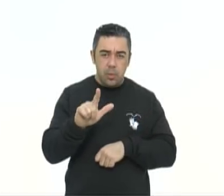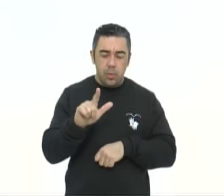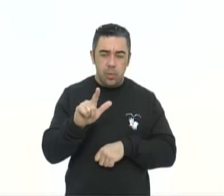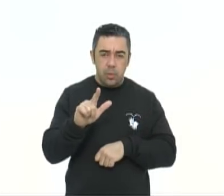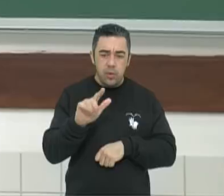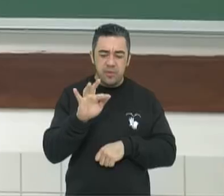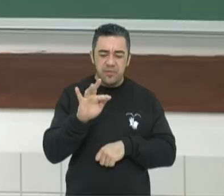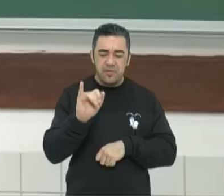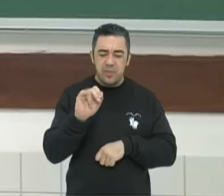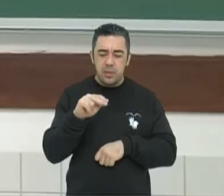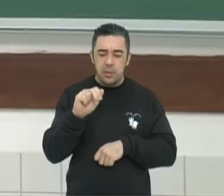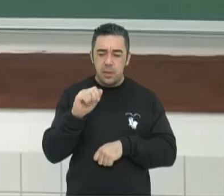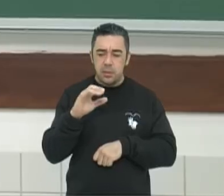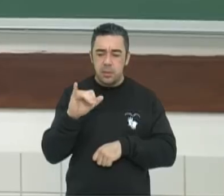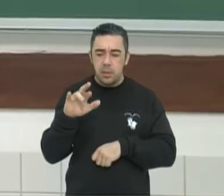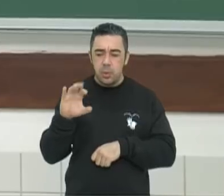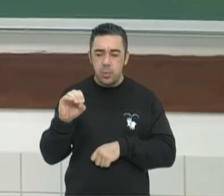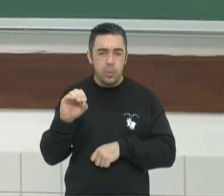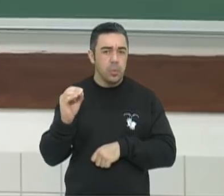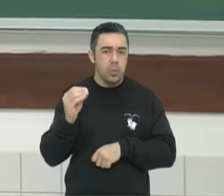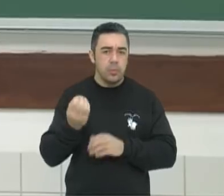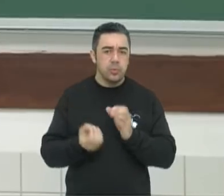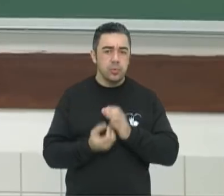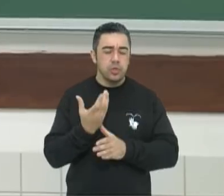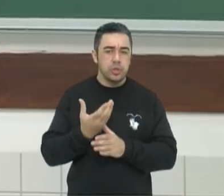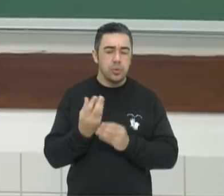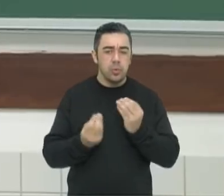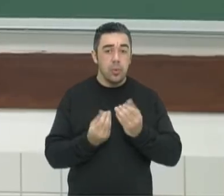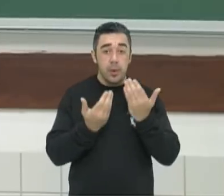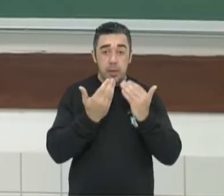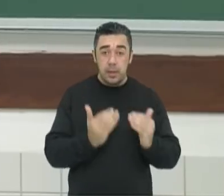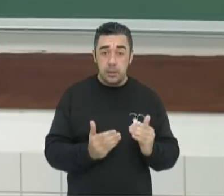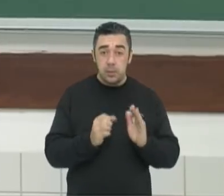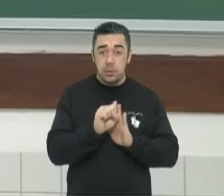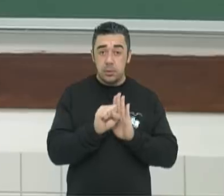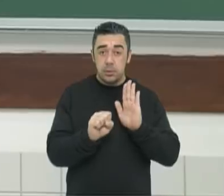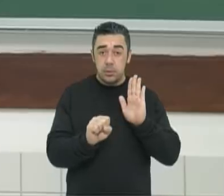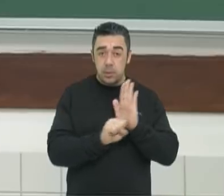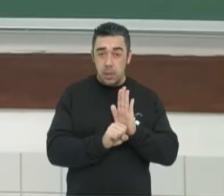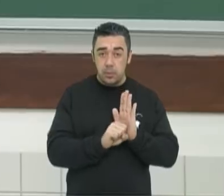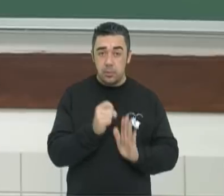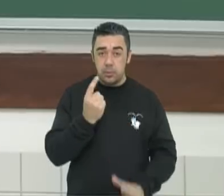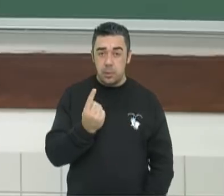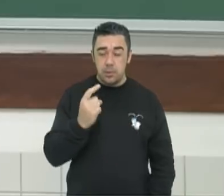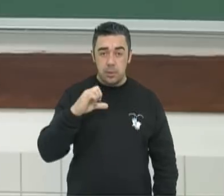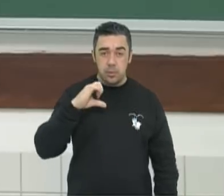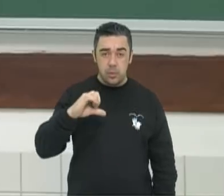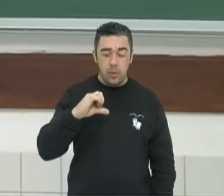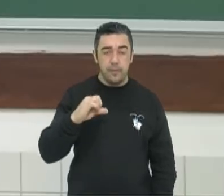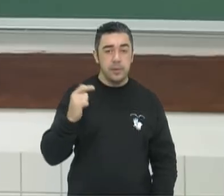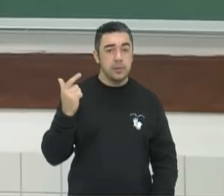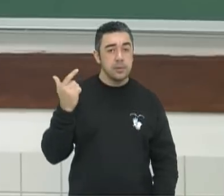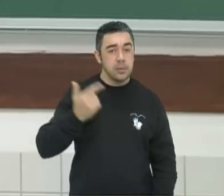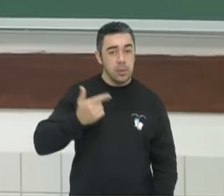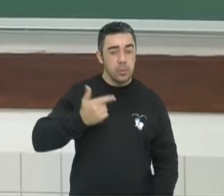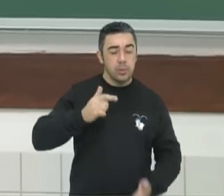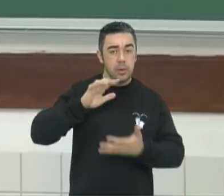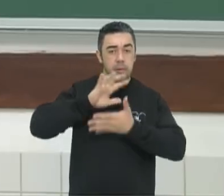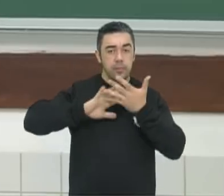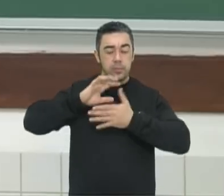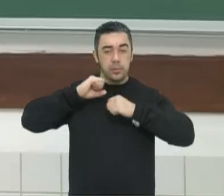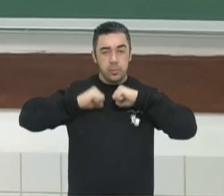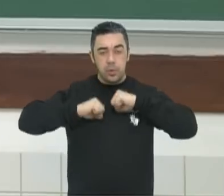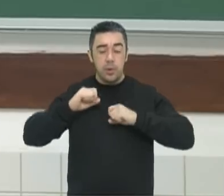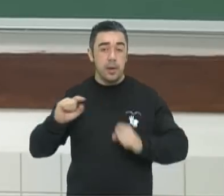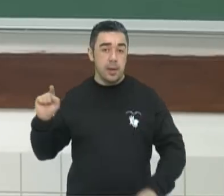Como isso surgiu? Tá? Analisando o século XIX, o período da segunda Revolução Industrial, e